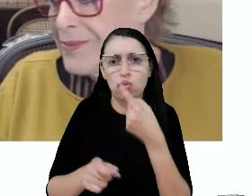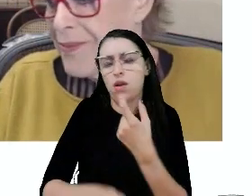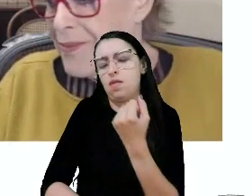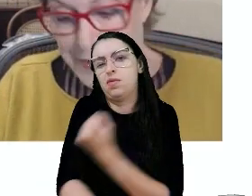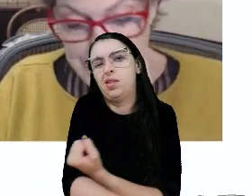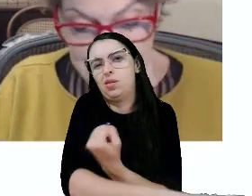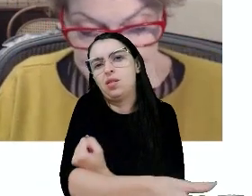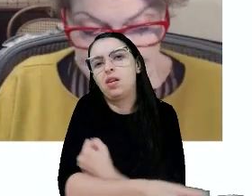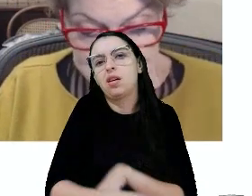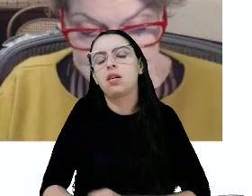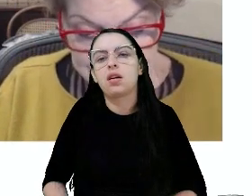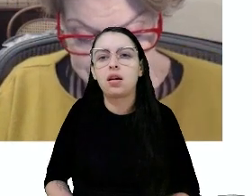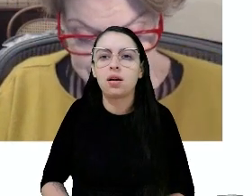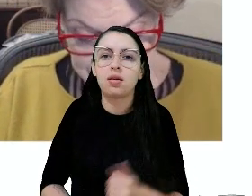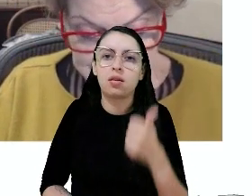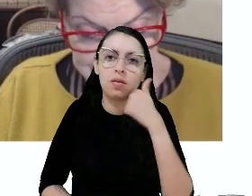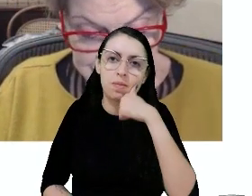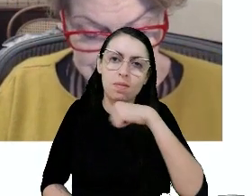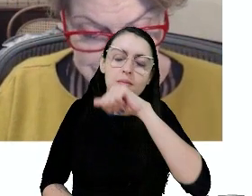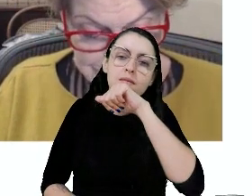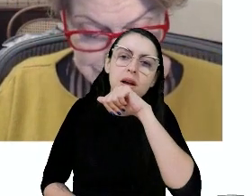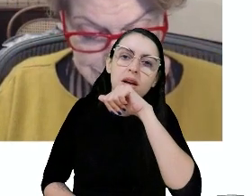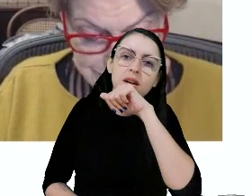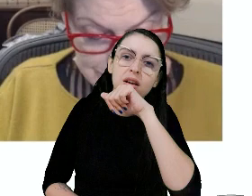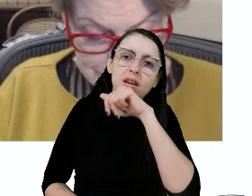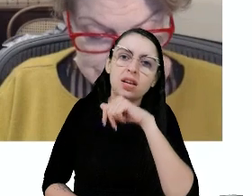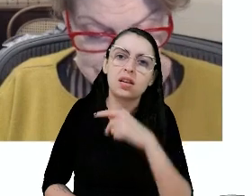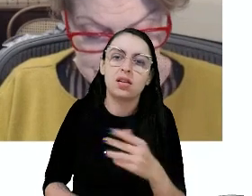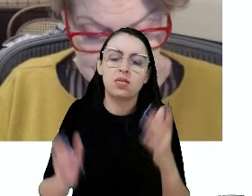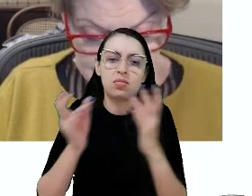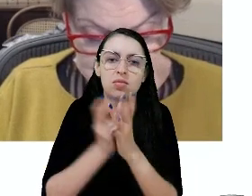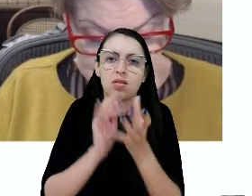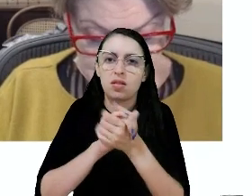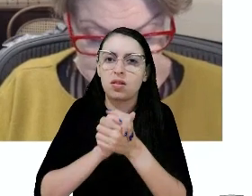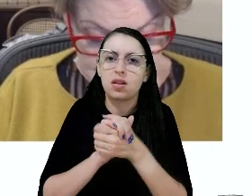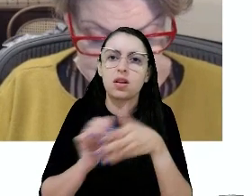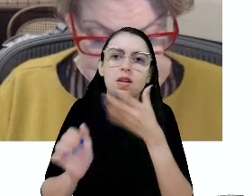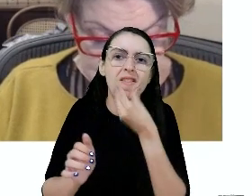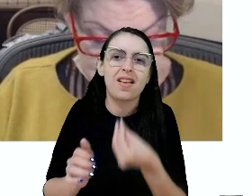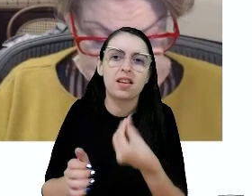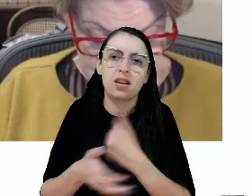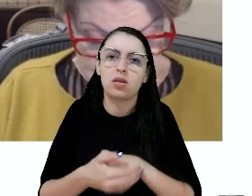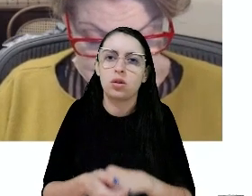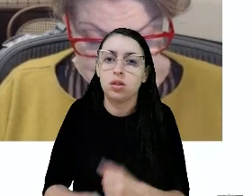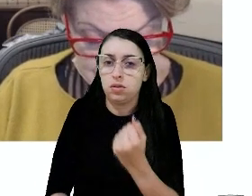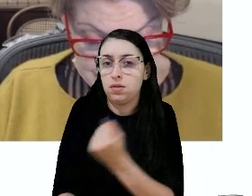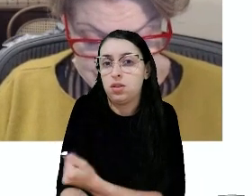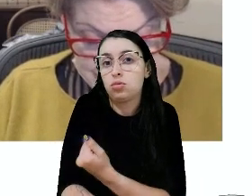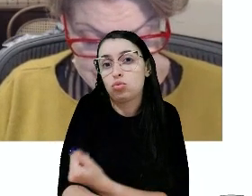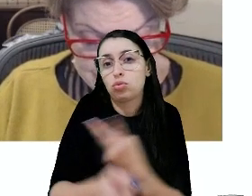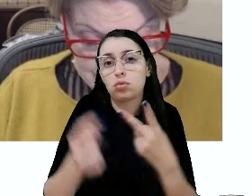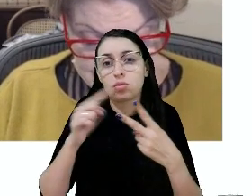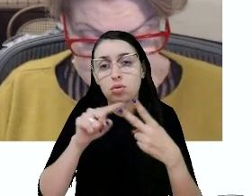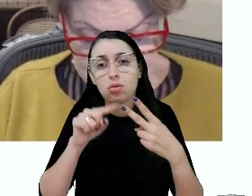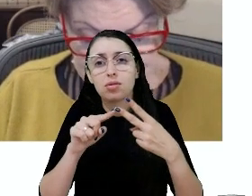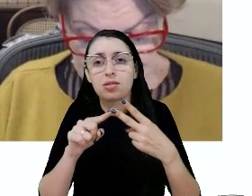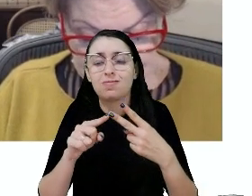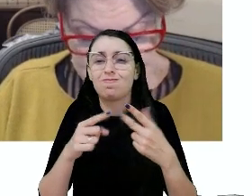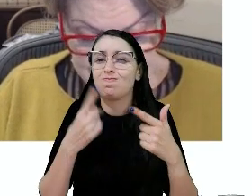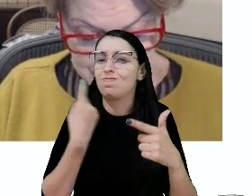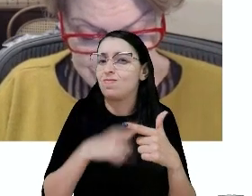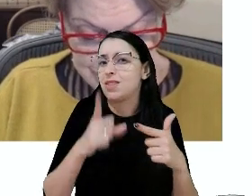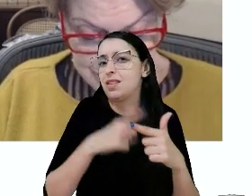mãe, com um marido completamente tomado pelo vício, com 2 filhos também